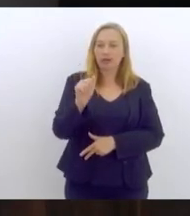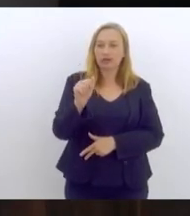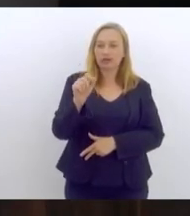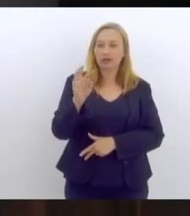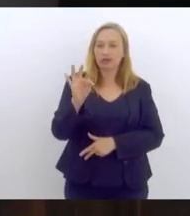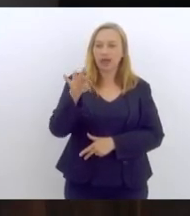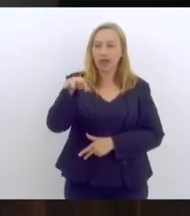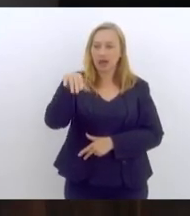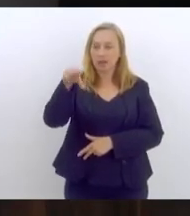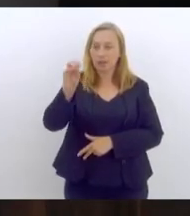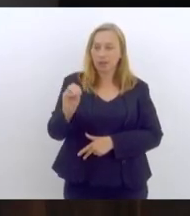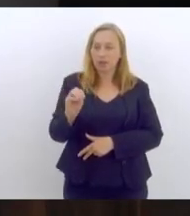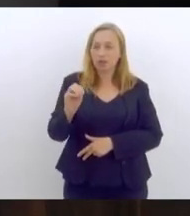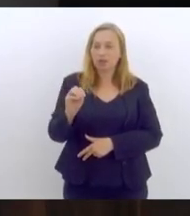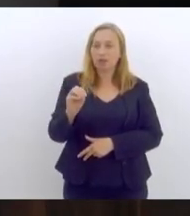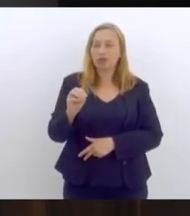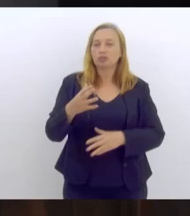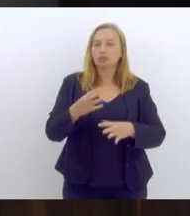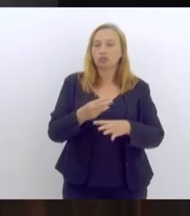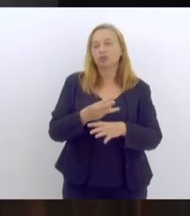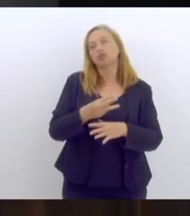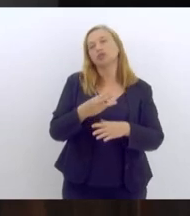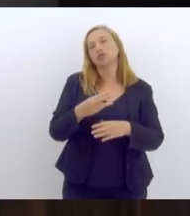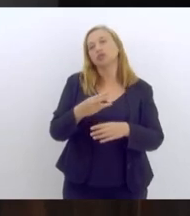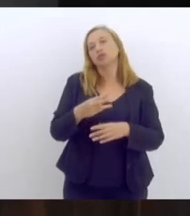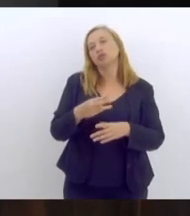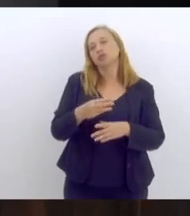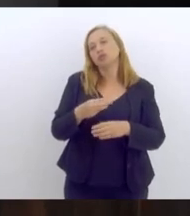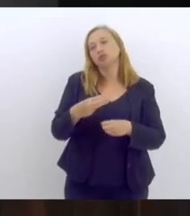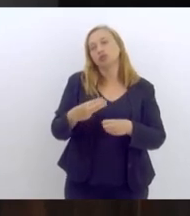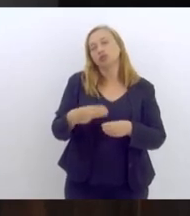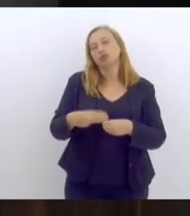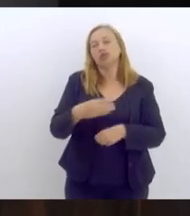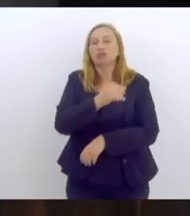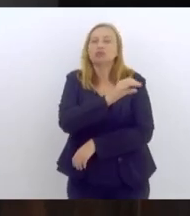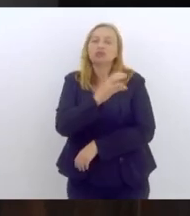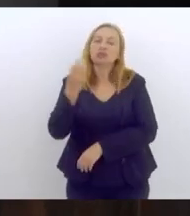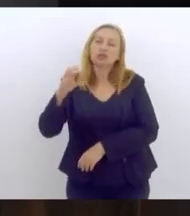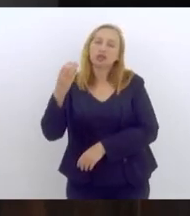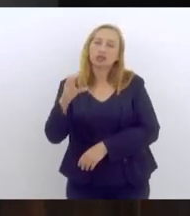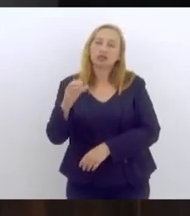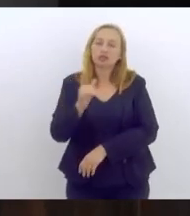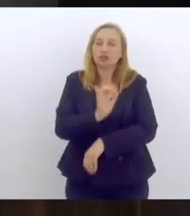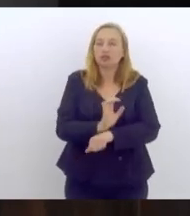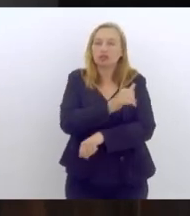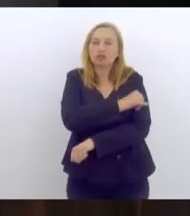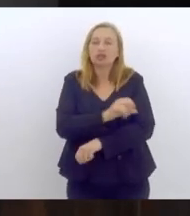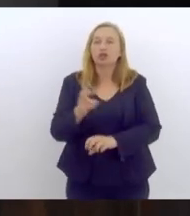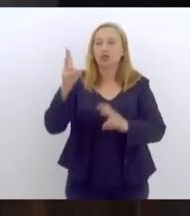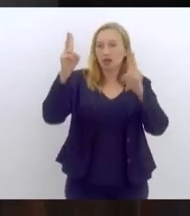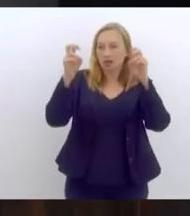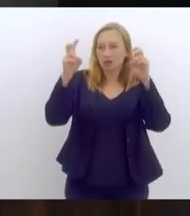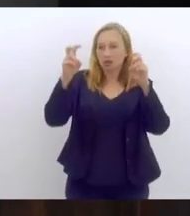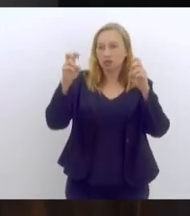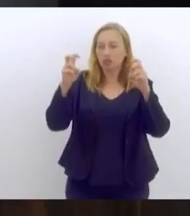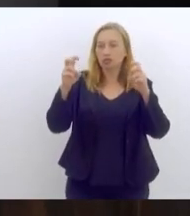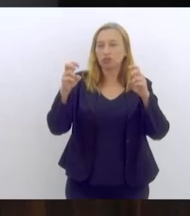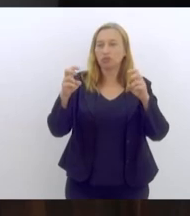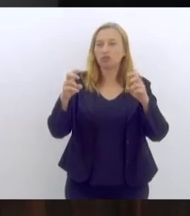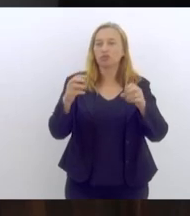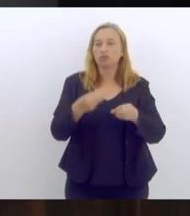Janeiro. Pareceres das comissões de Constituição e Justiça pela Constitucionalidade, de Assuntos Municipais e Desenvolvimento